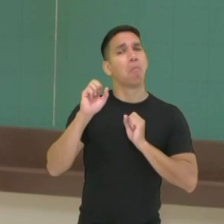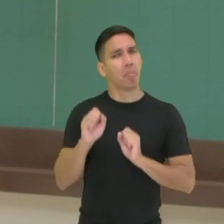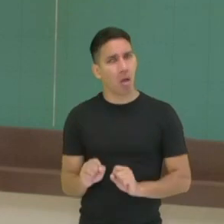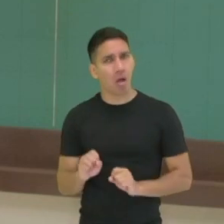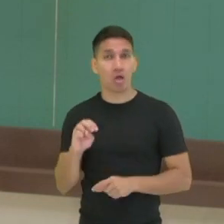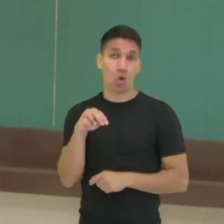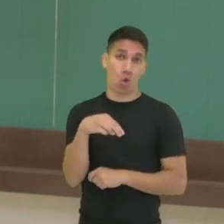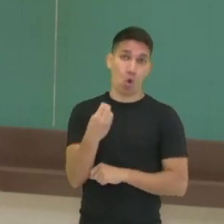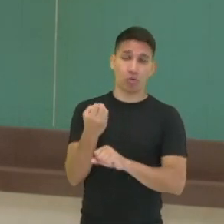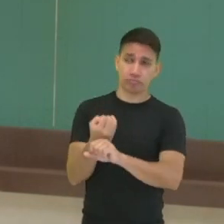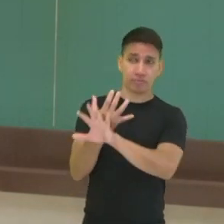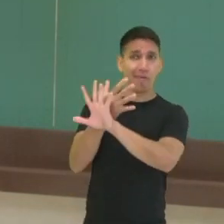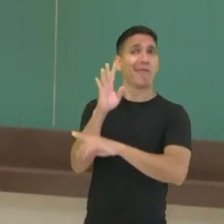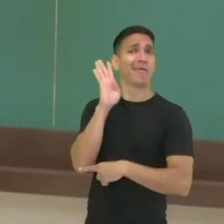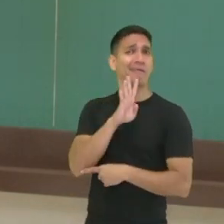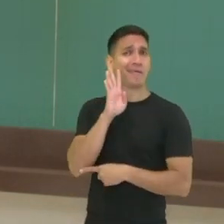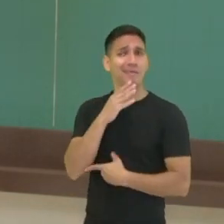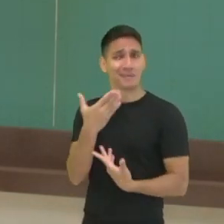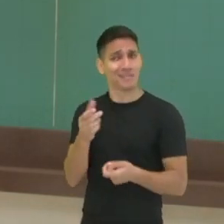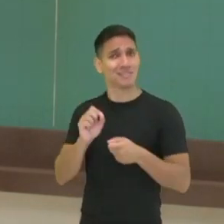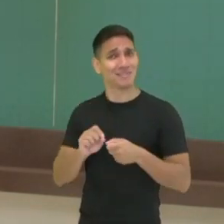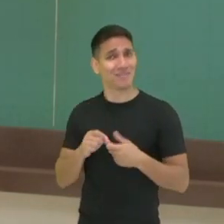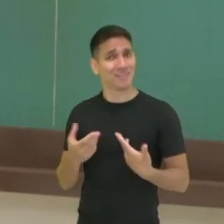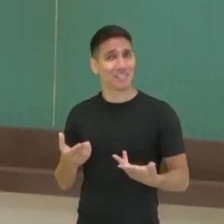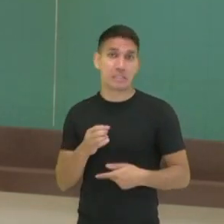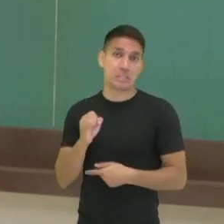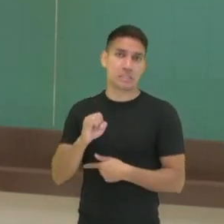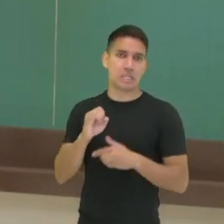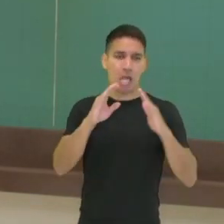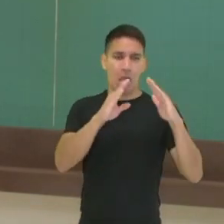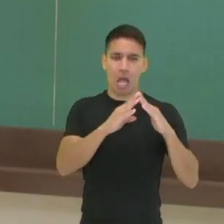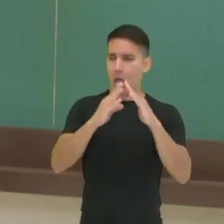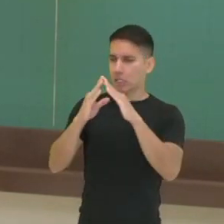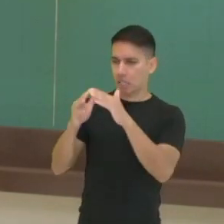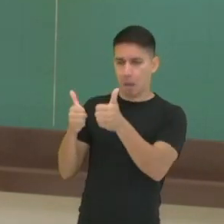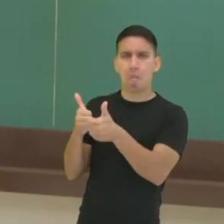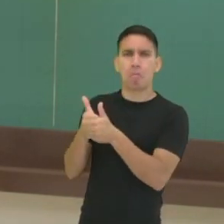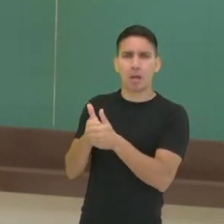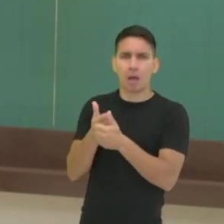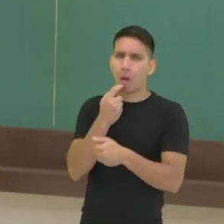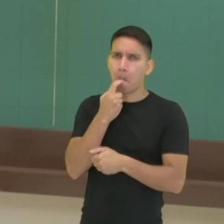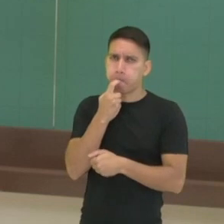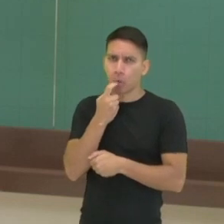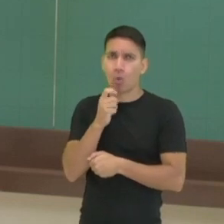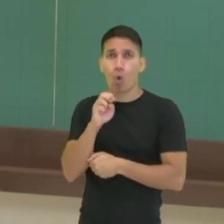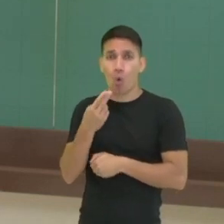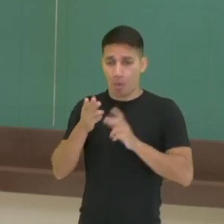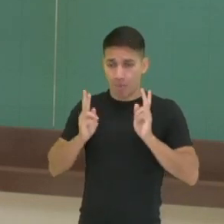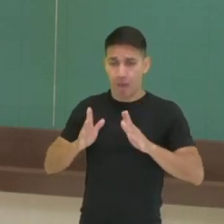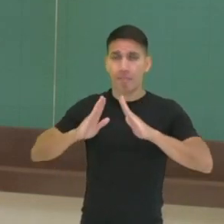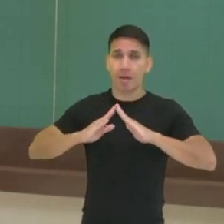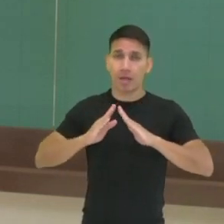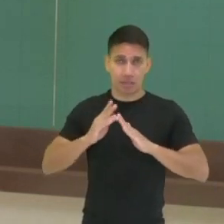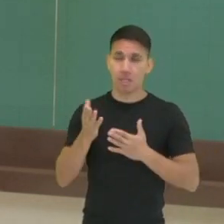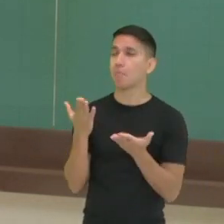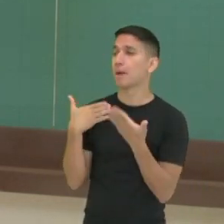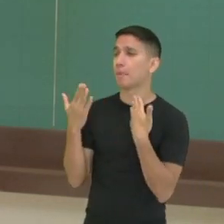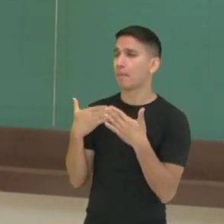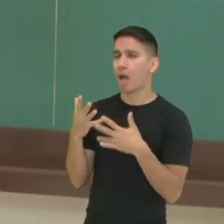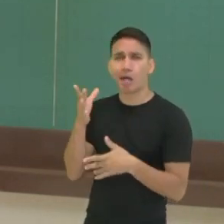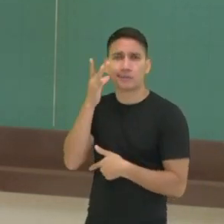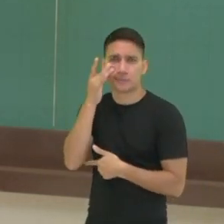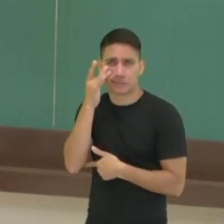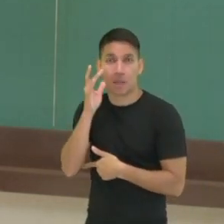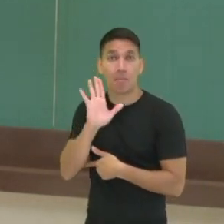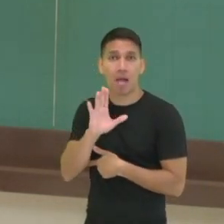Uma videochamada, olha que legal. Se ele mora pertinho, ou se ela mora pertinho, ou na mesma casa, você conversa pessoalmente.